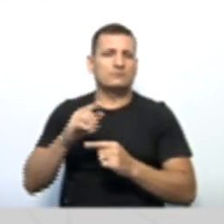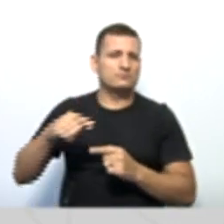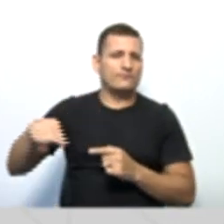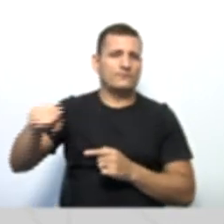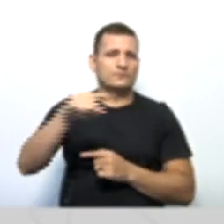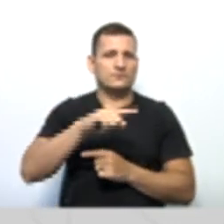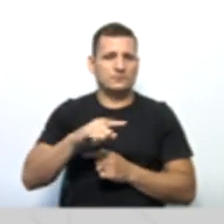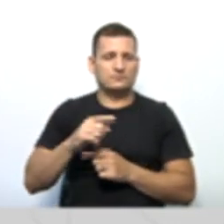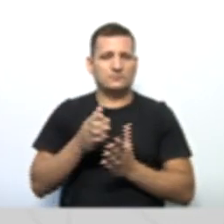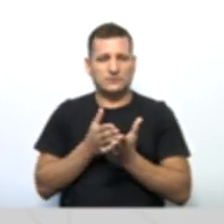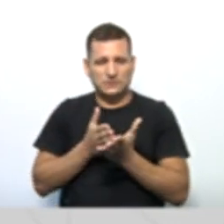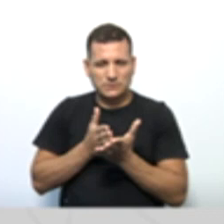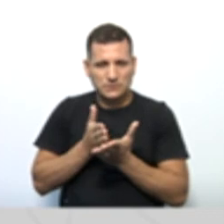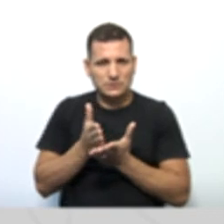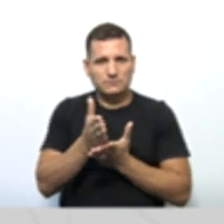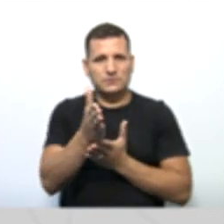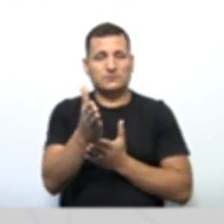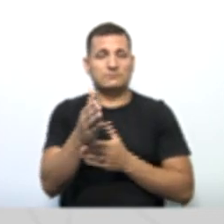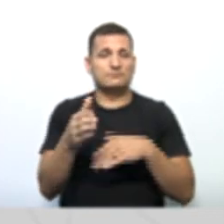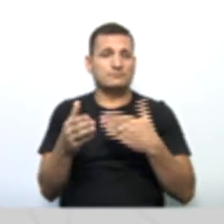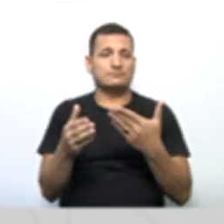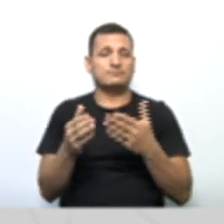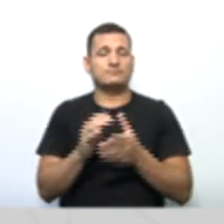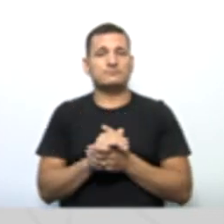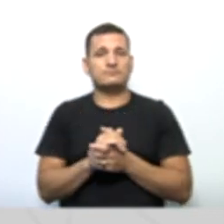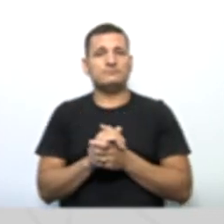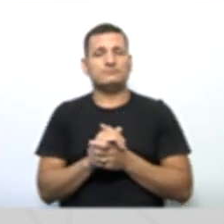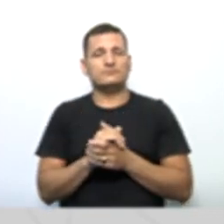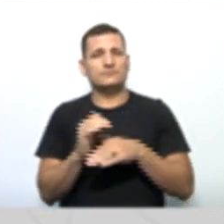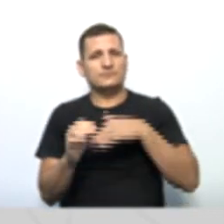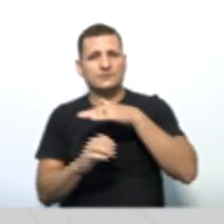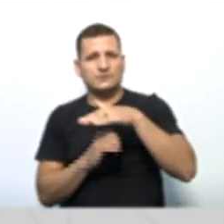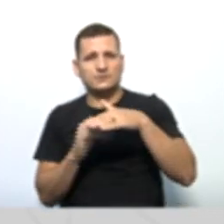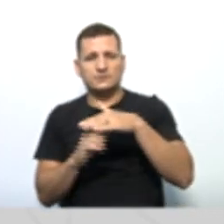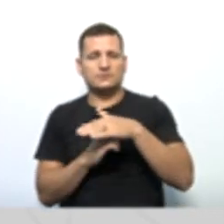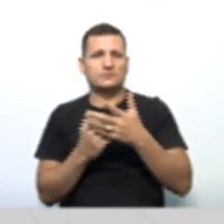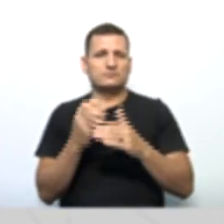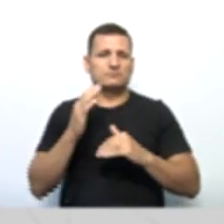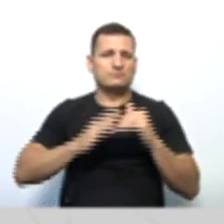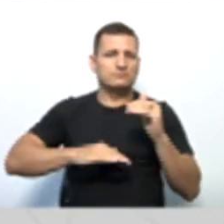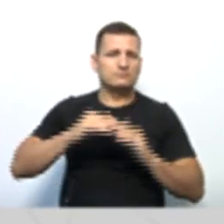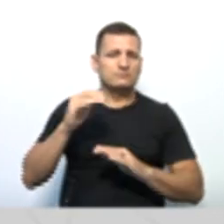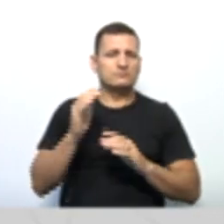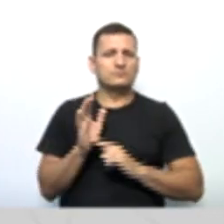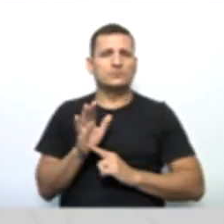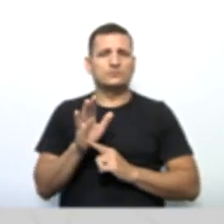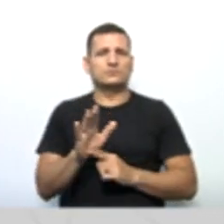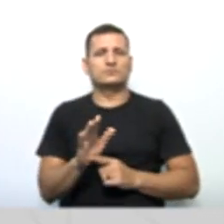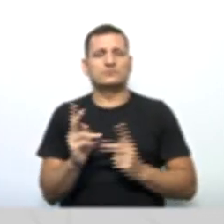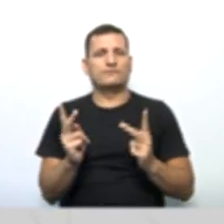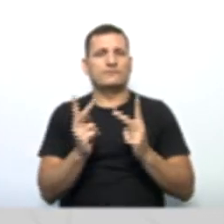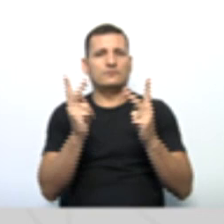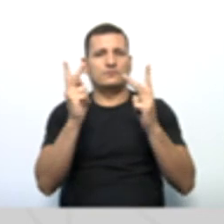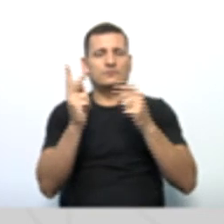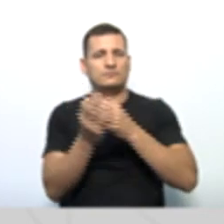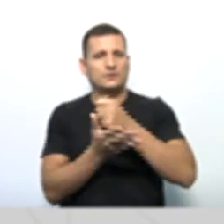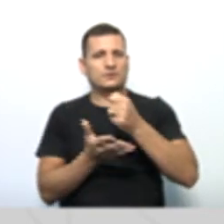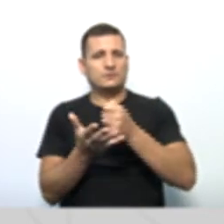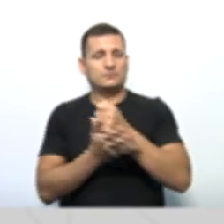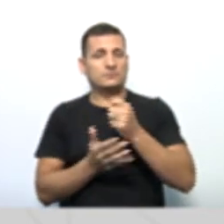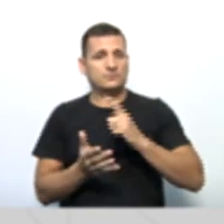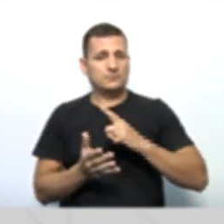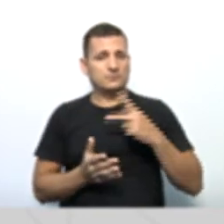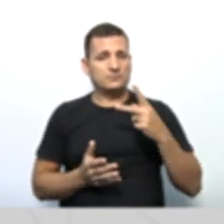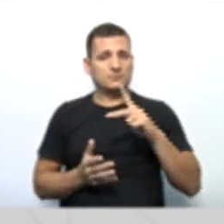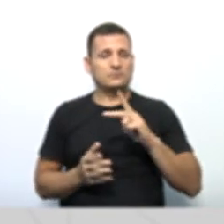normatizar. Então, é uma oportunidade da empresa ou da profissão manifestar valores básicos que pautam suas condutas no